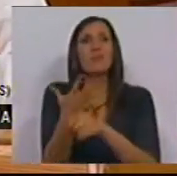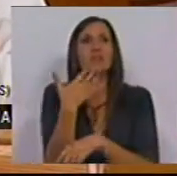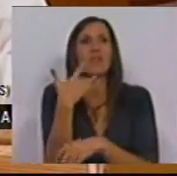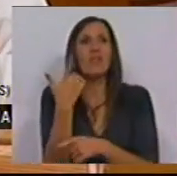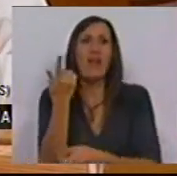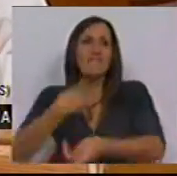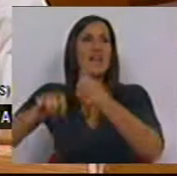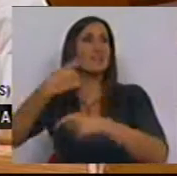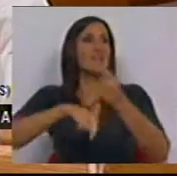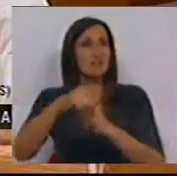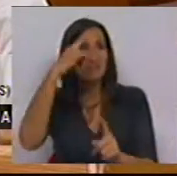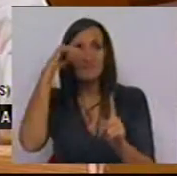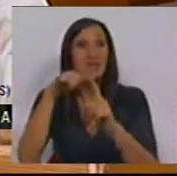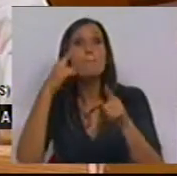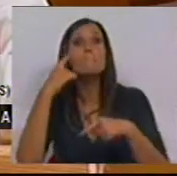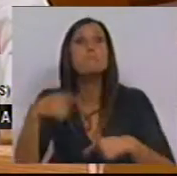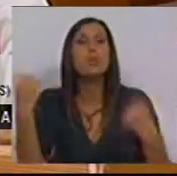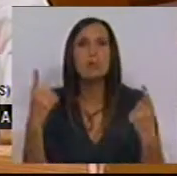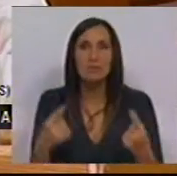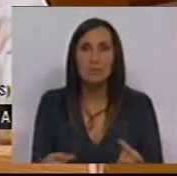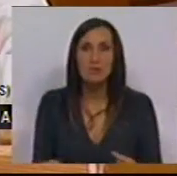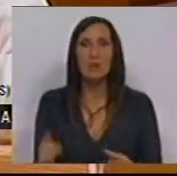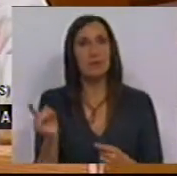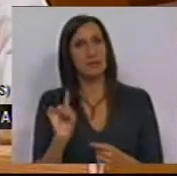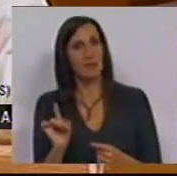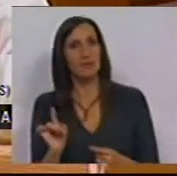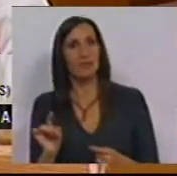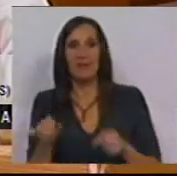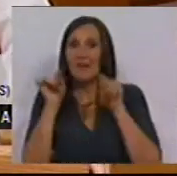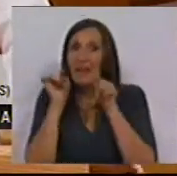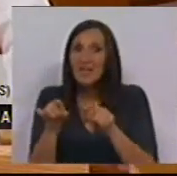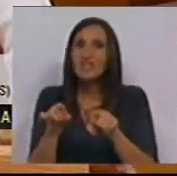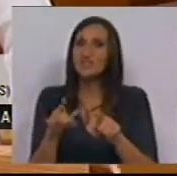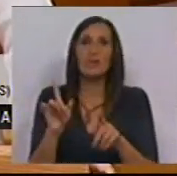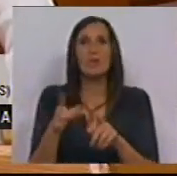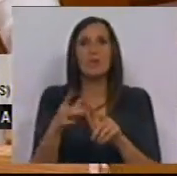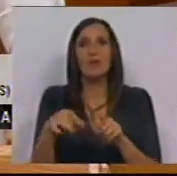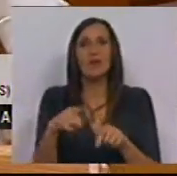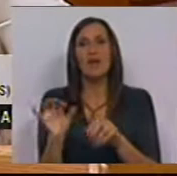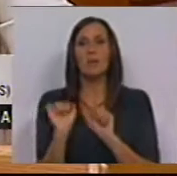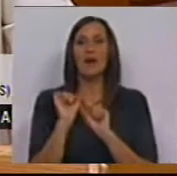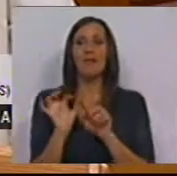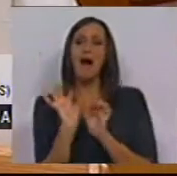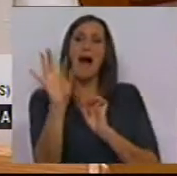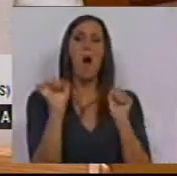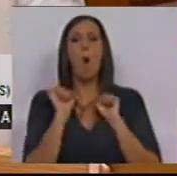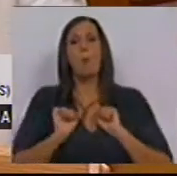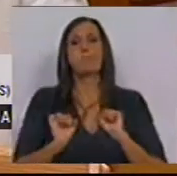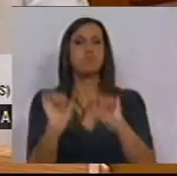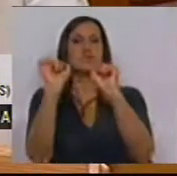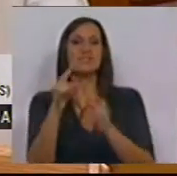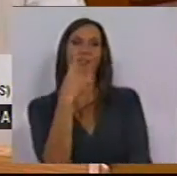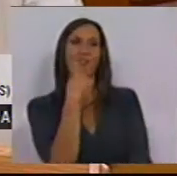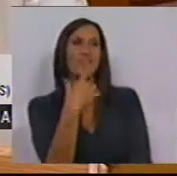meramente mercantil, mas público. Não, esta não é uma tirada da oposição, senhores deputados da